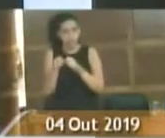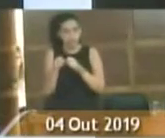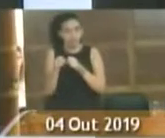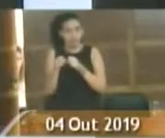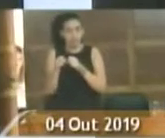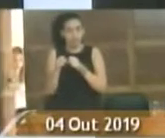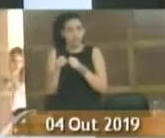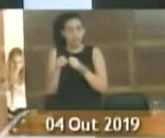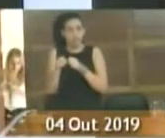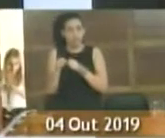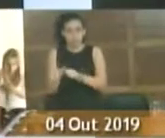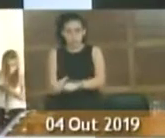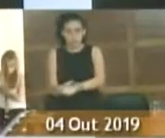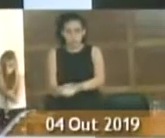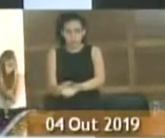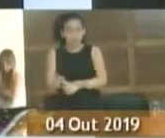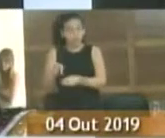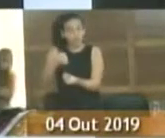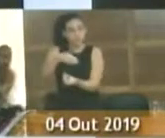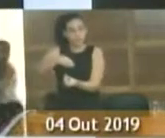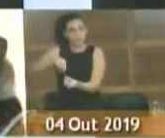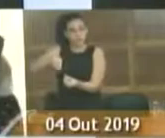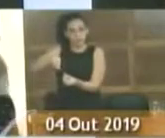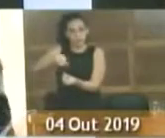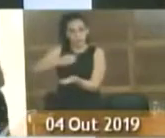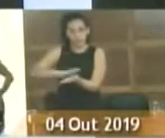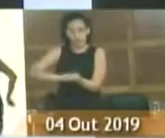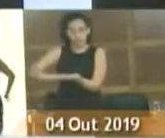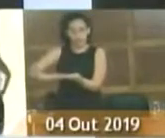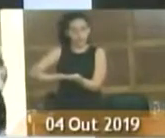as leveduraszinhas, que é o funguinho. Vou mostrar aqui para vocês.